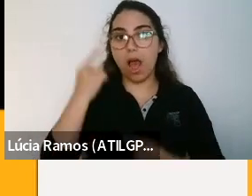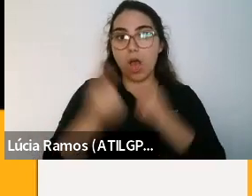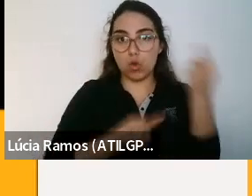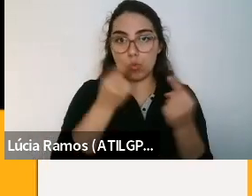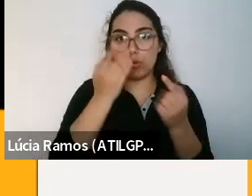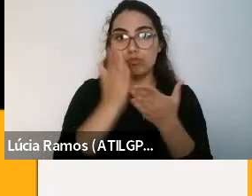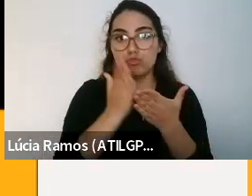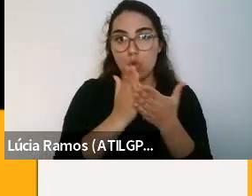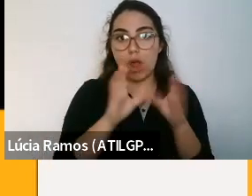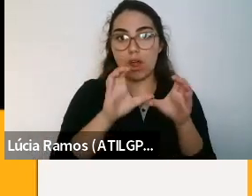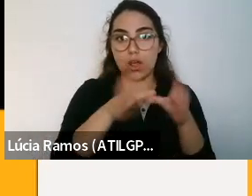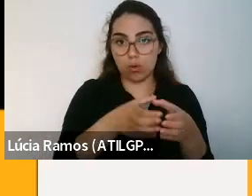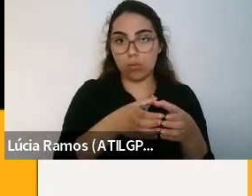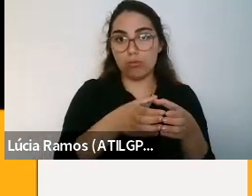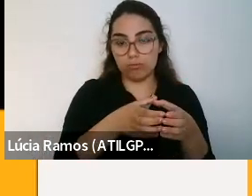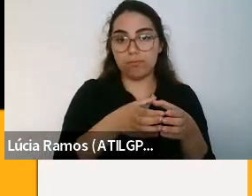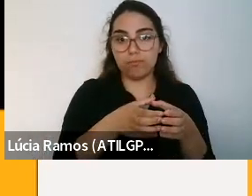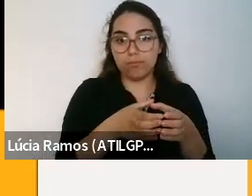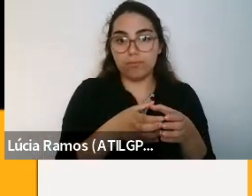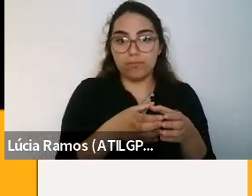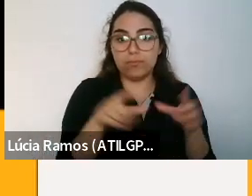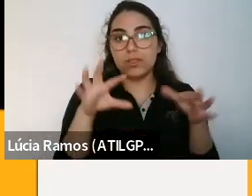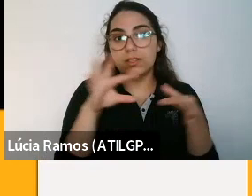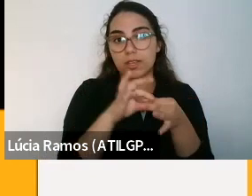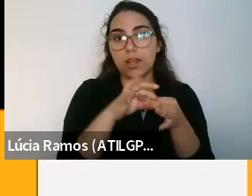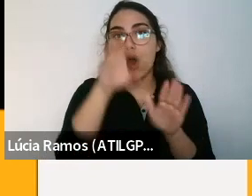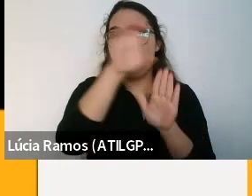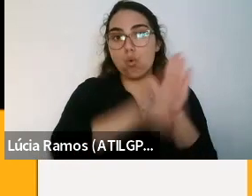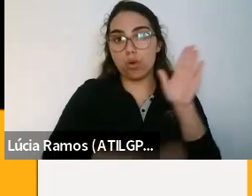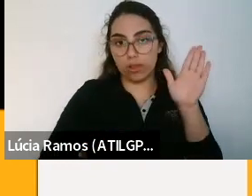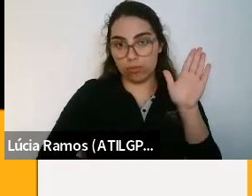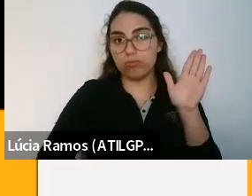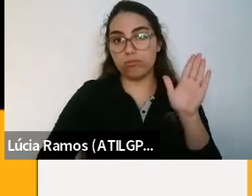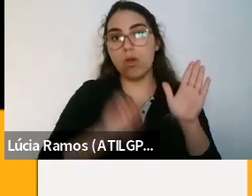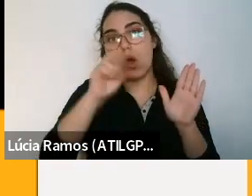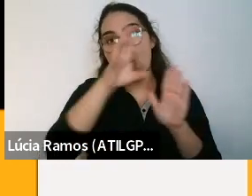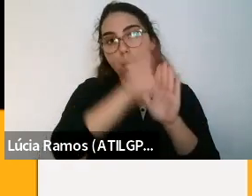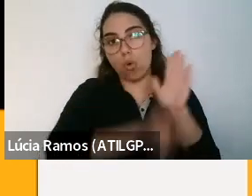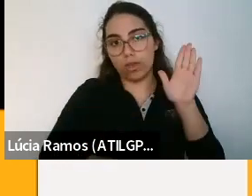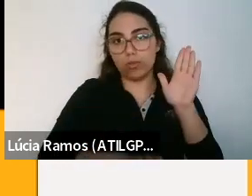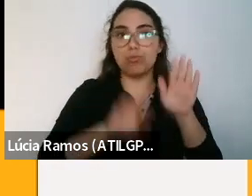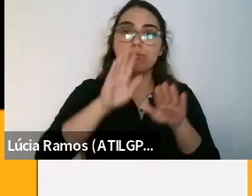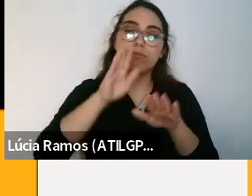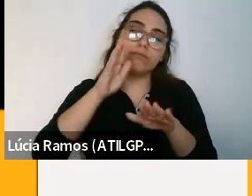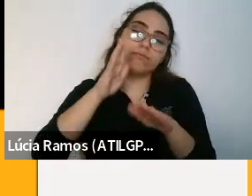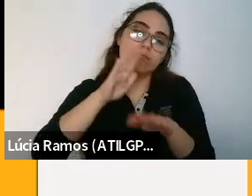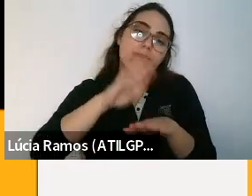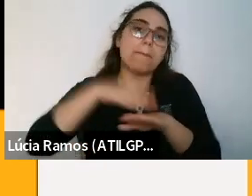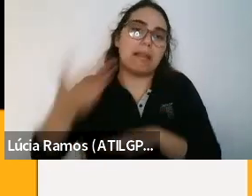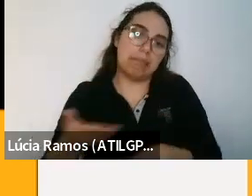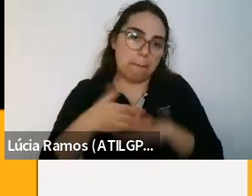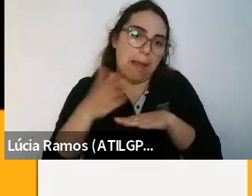agrupamento, numa vertente mais curricular ou extracurricular. Portanto, algumas das práticas que são aqui mostradas